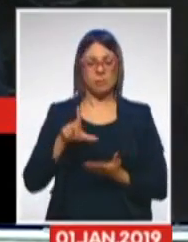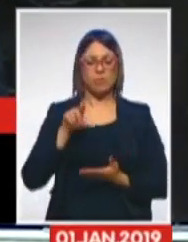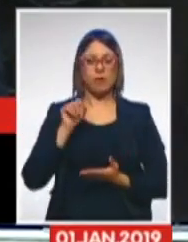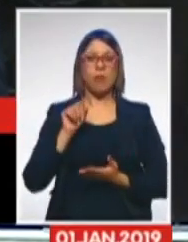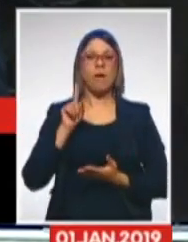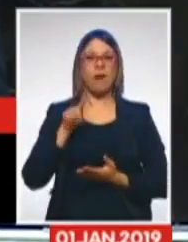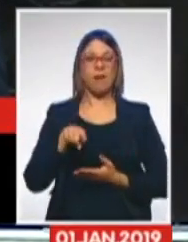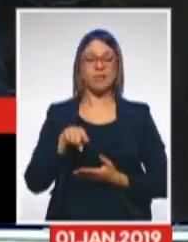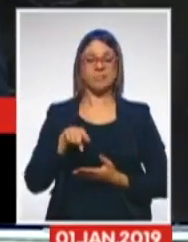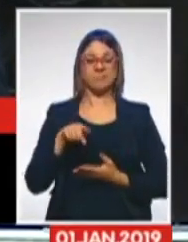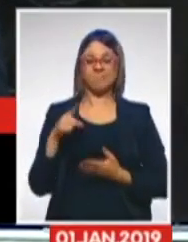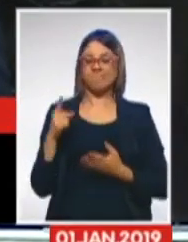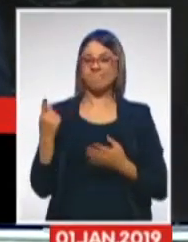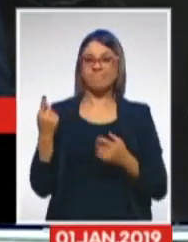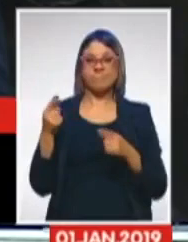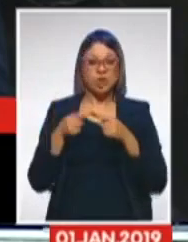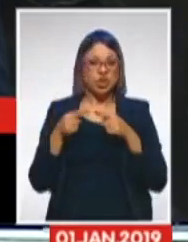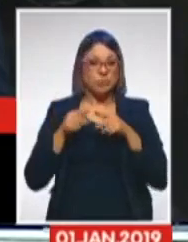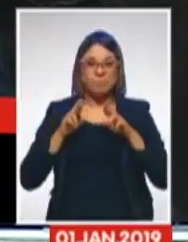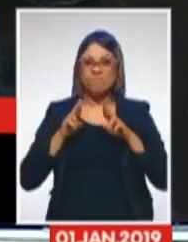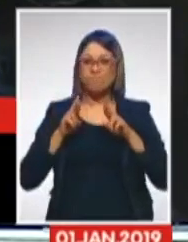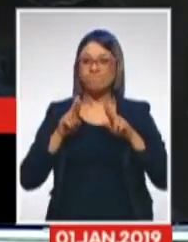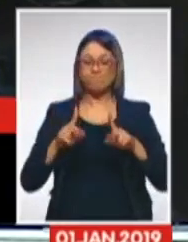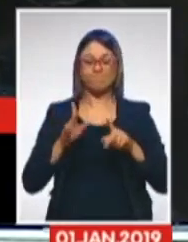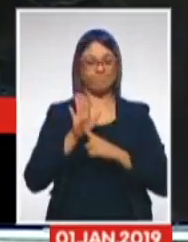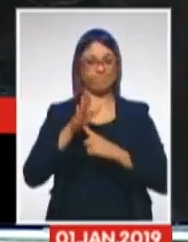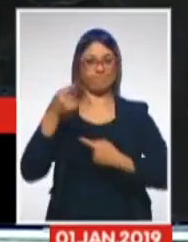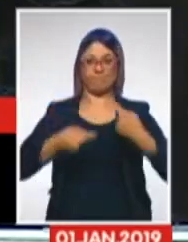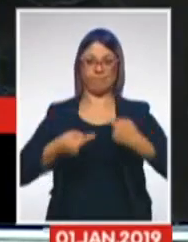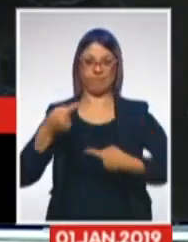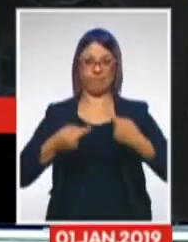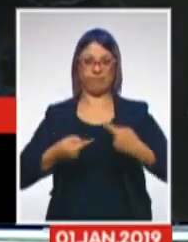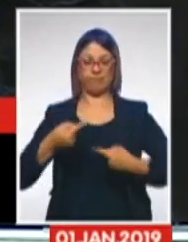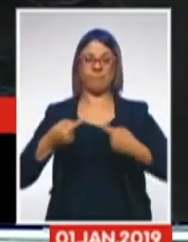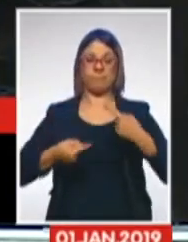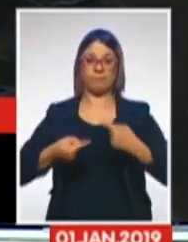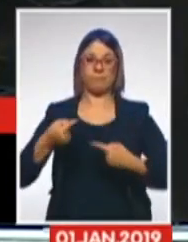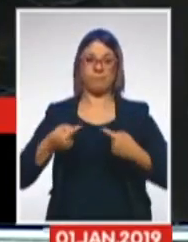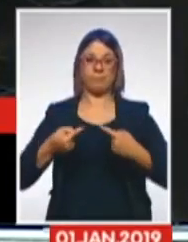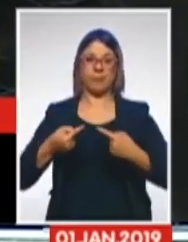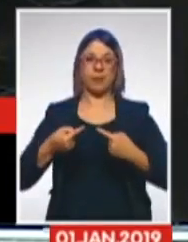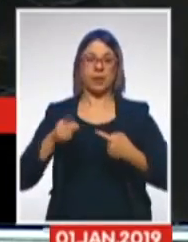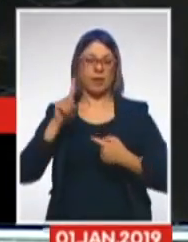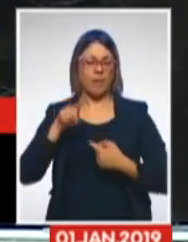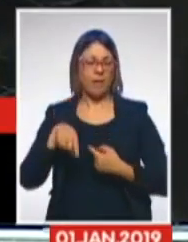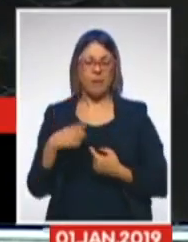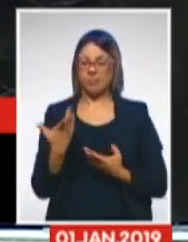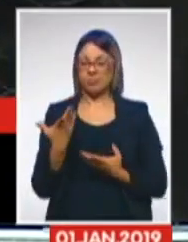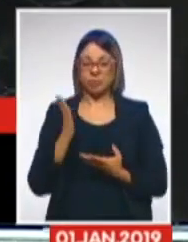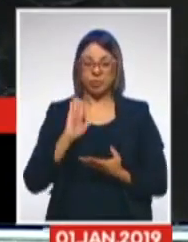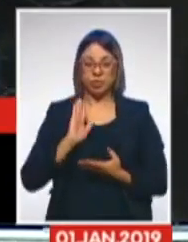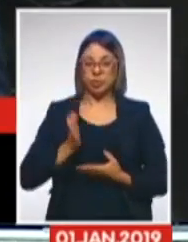novo modelo de exercício da política, uma atividade que é nobre por